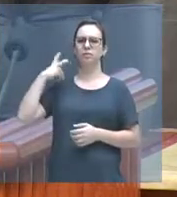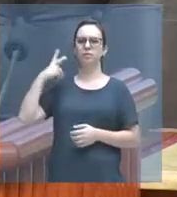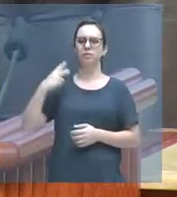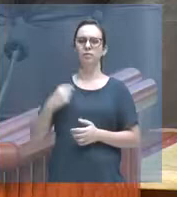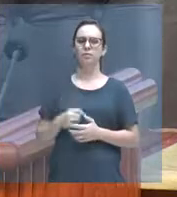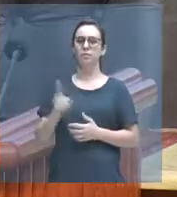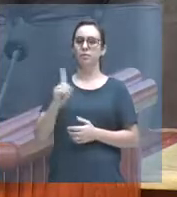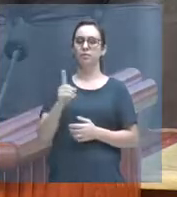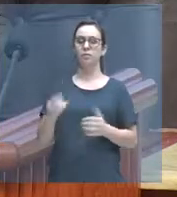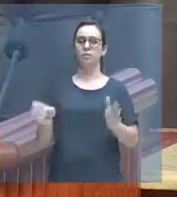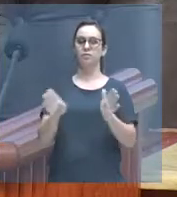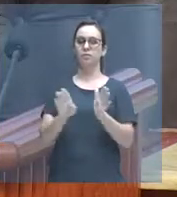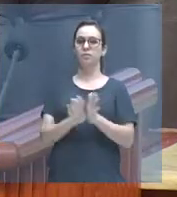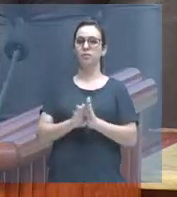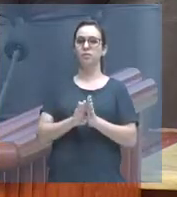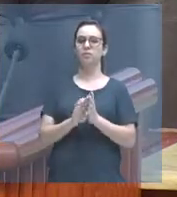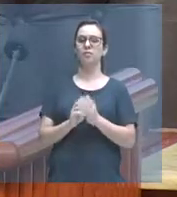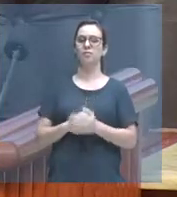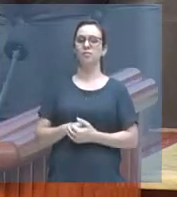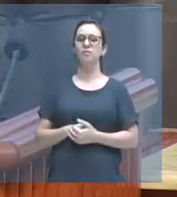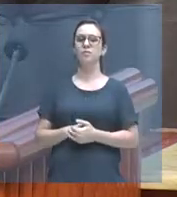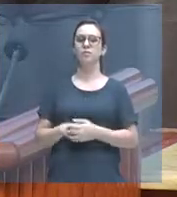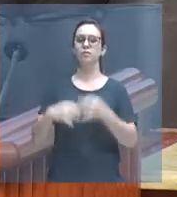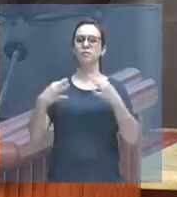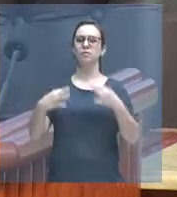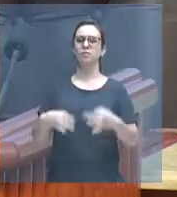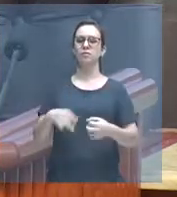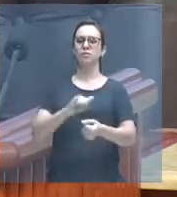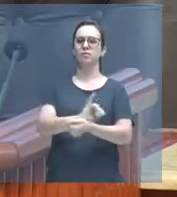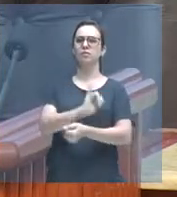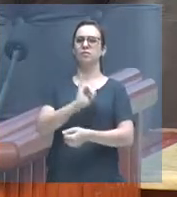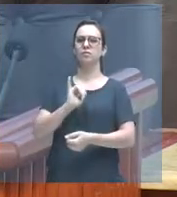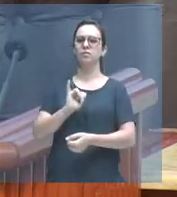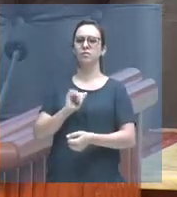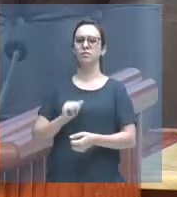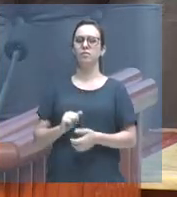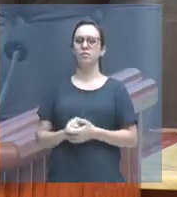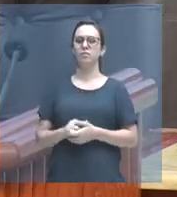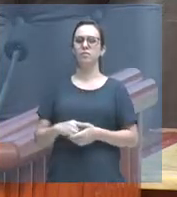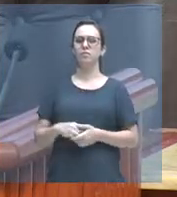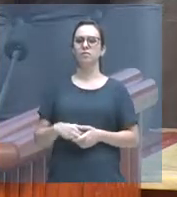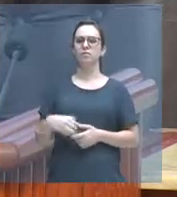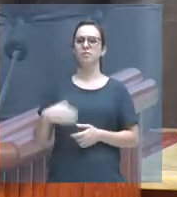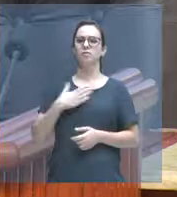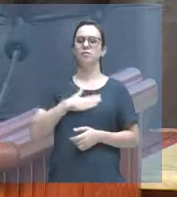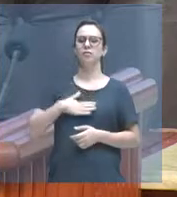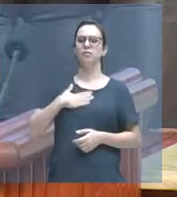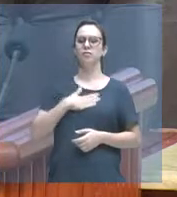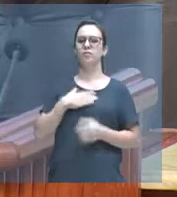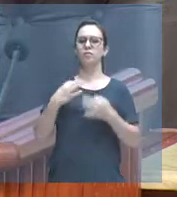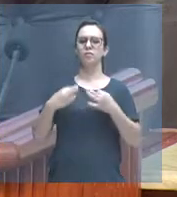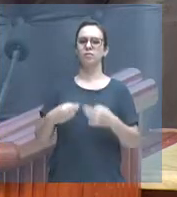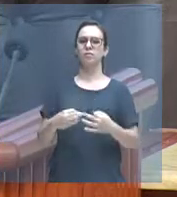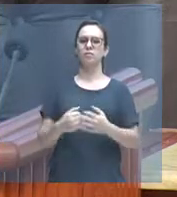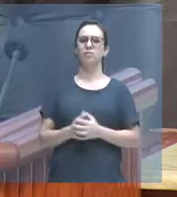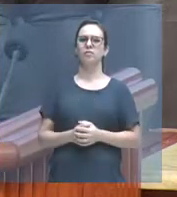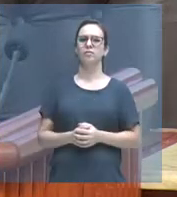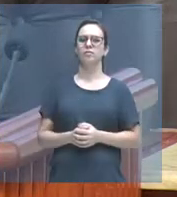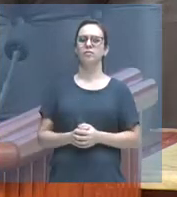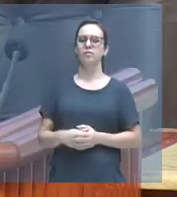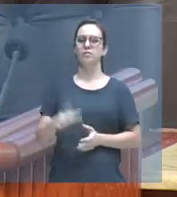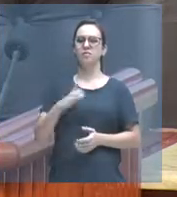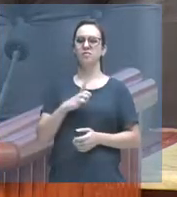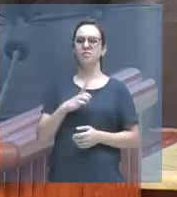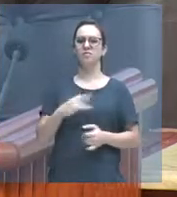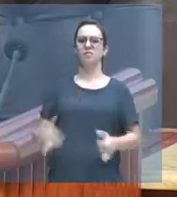queria registrar nesse momento, com muita alegria, que nós teremos hoje essa cerimônia com música ao vivo,